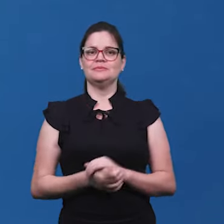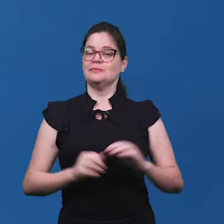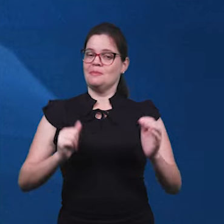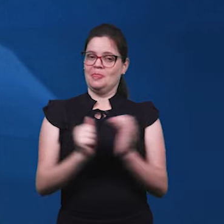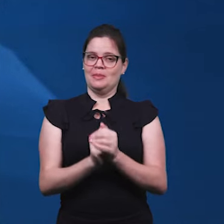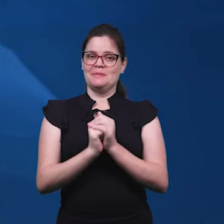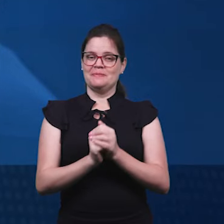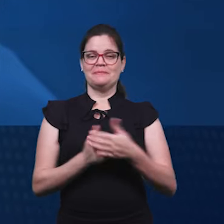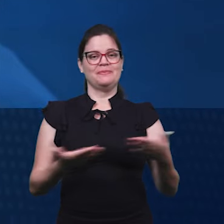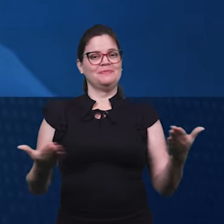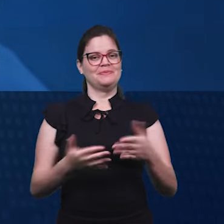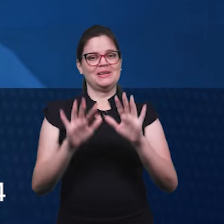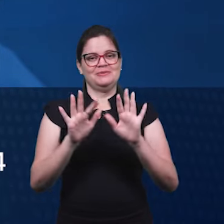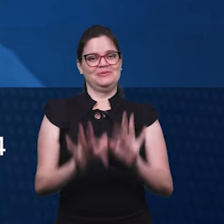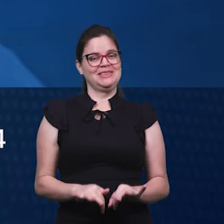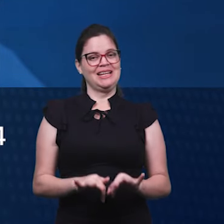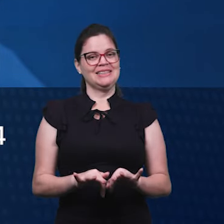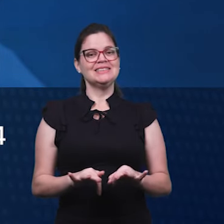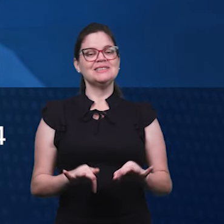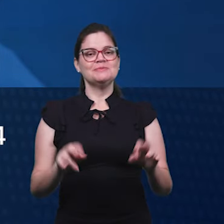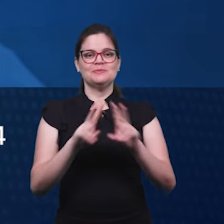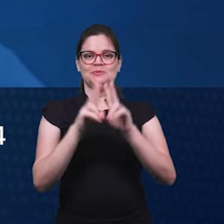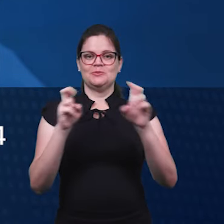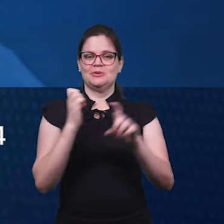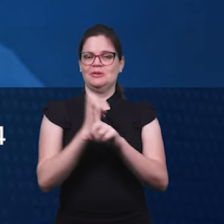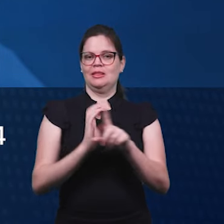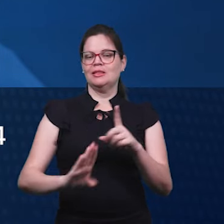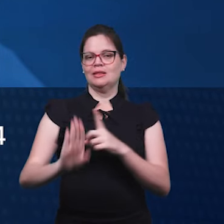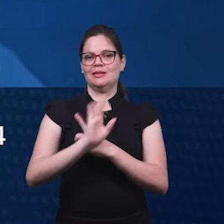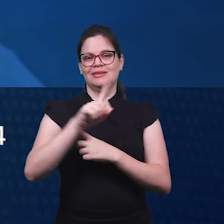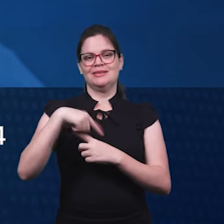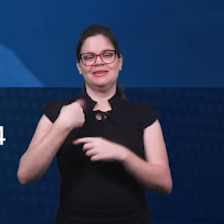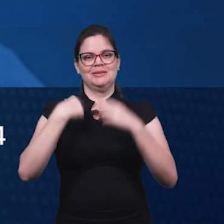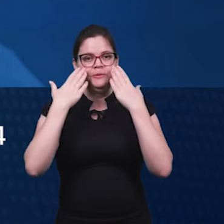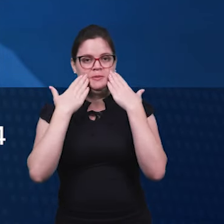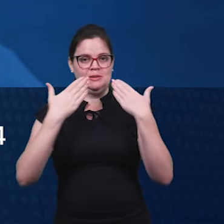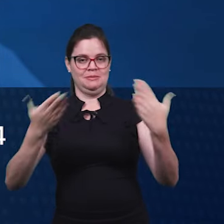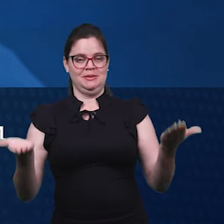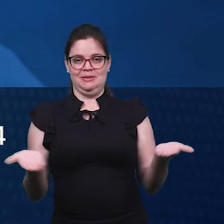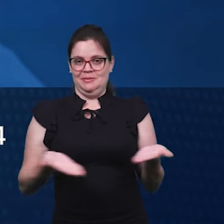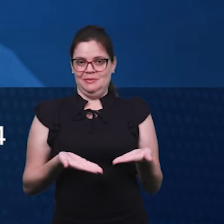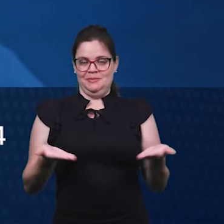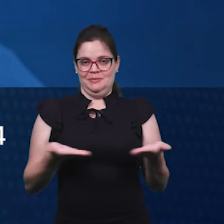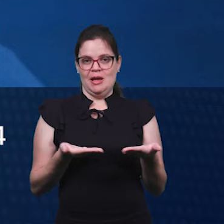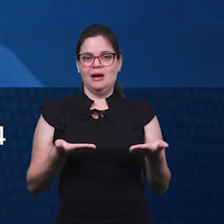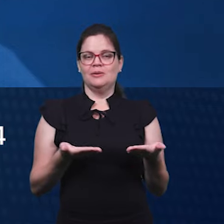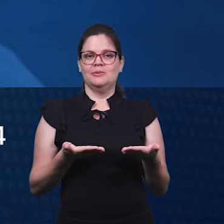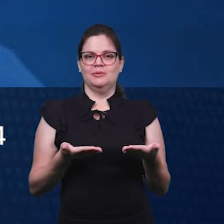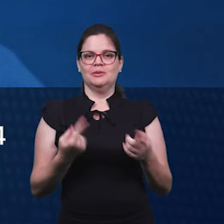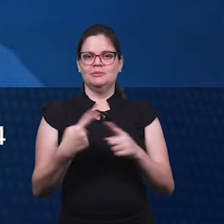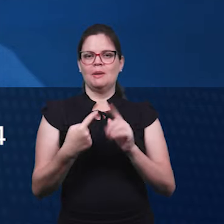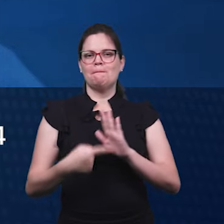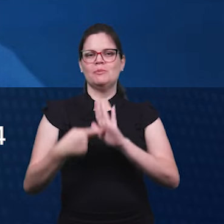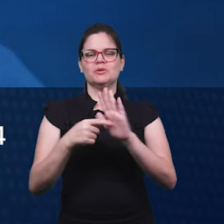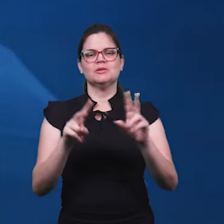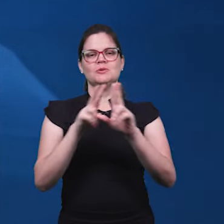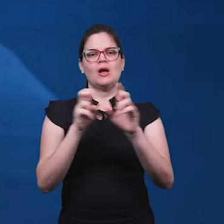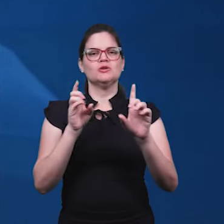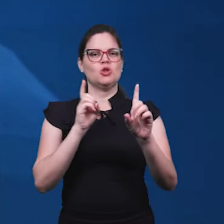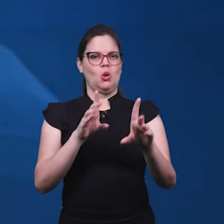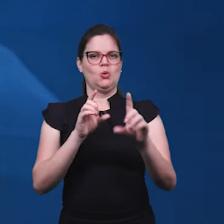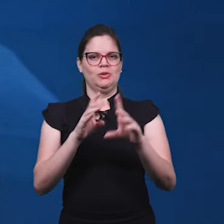Jesus. Amém, irmãos? Assim encerramos essa parte da Escola Bíblica Dominical que nós apresentamos nesse horário, antecipando